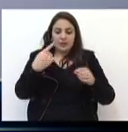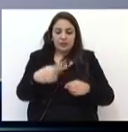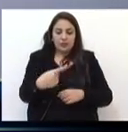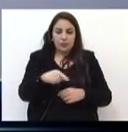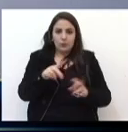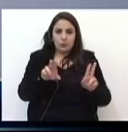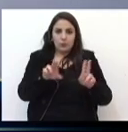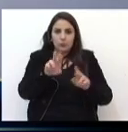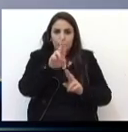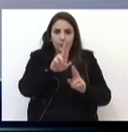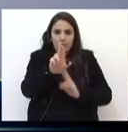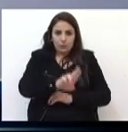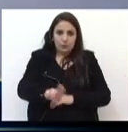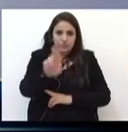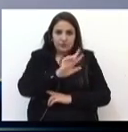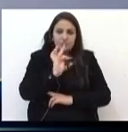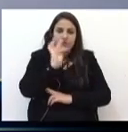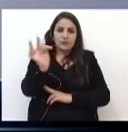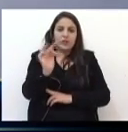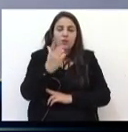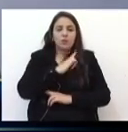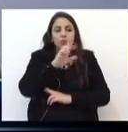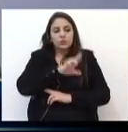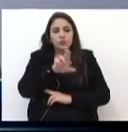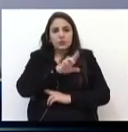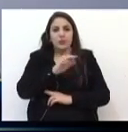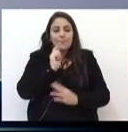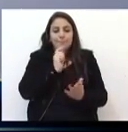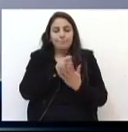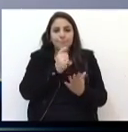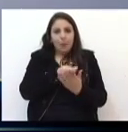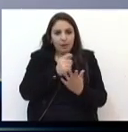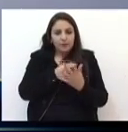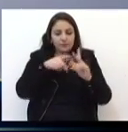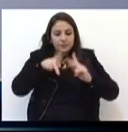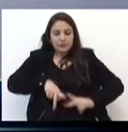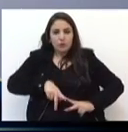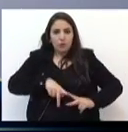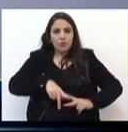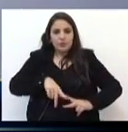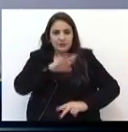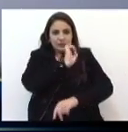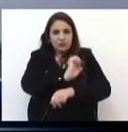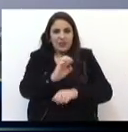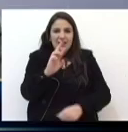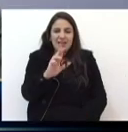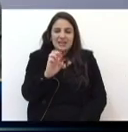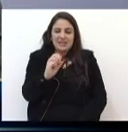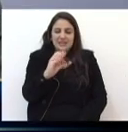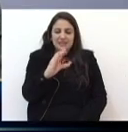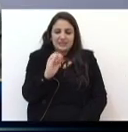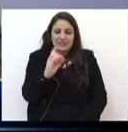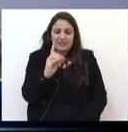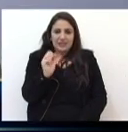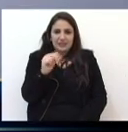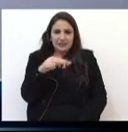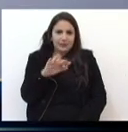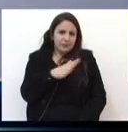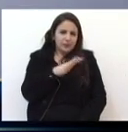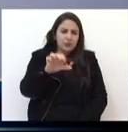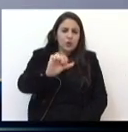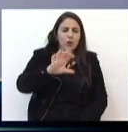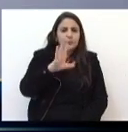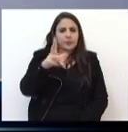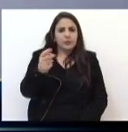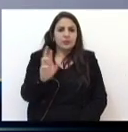federal, repassa os valores agora para a universidade que paga esses residentes. Então, nós estamos falando aí de 9 milhões de